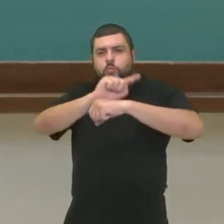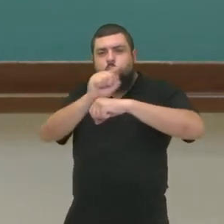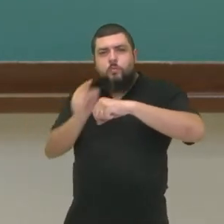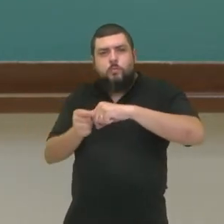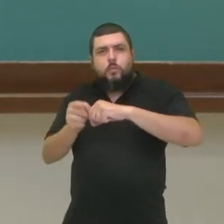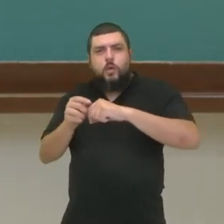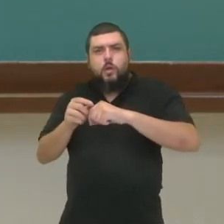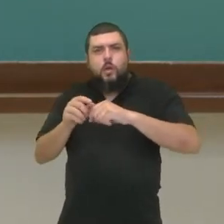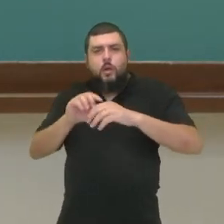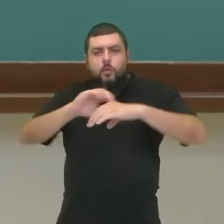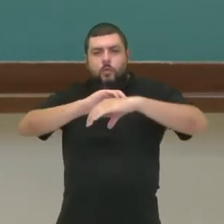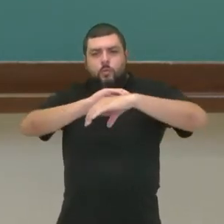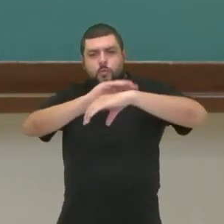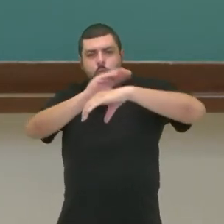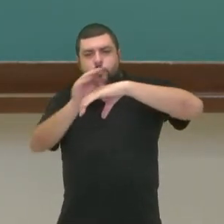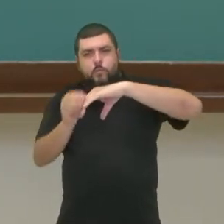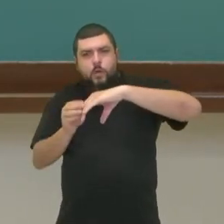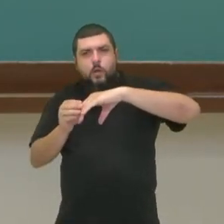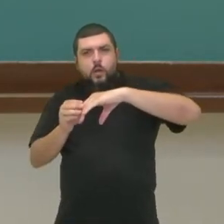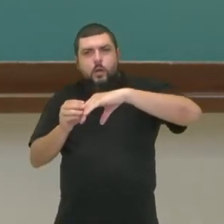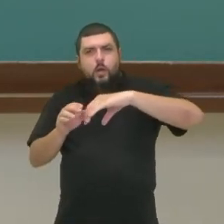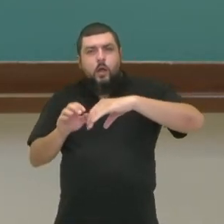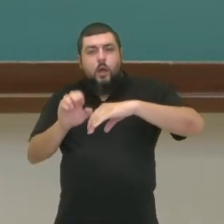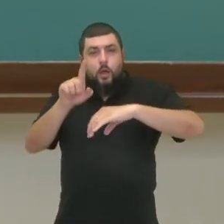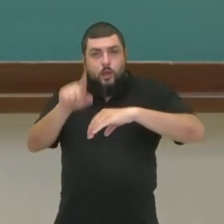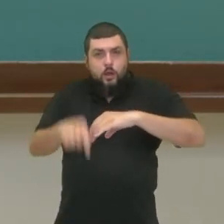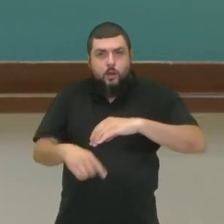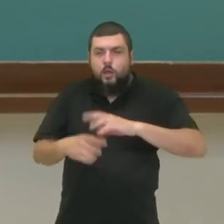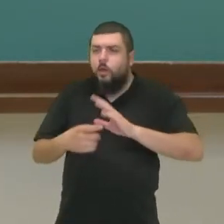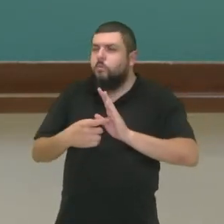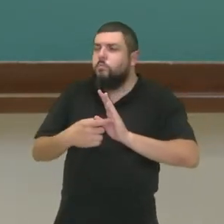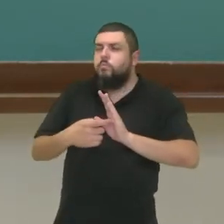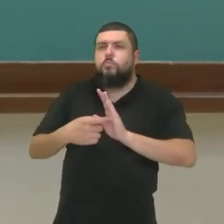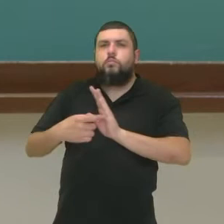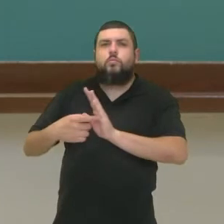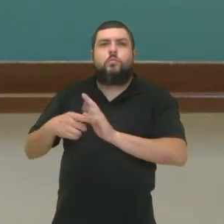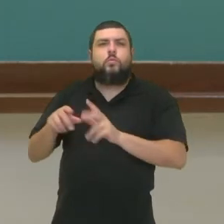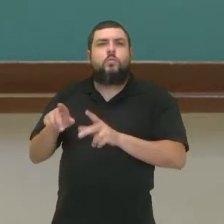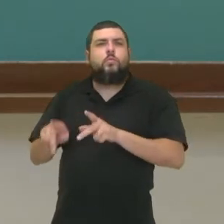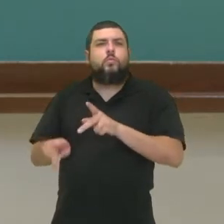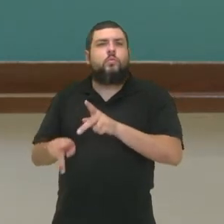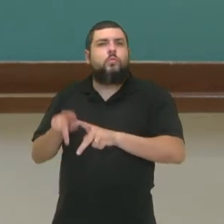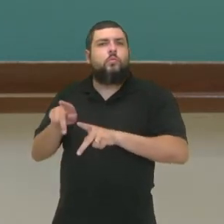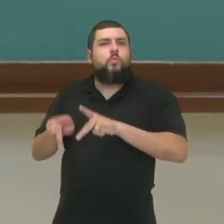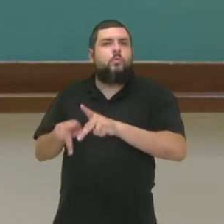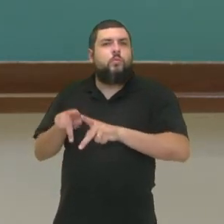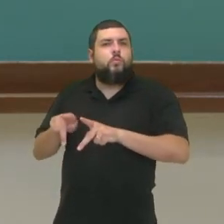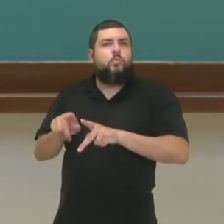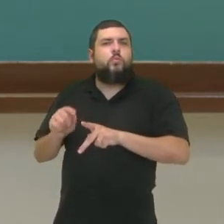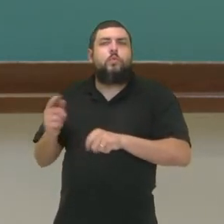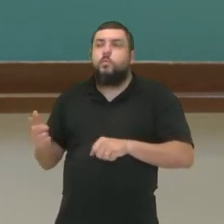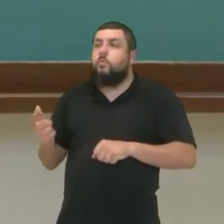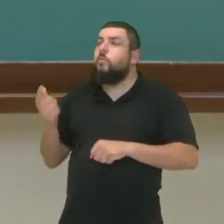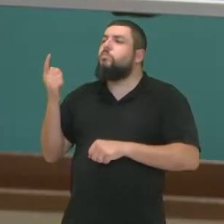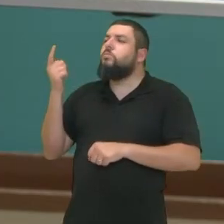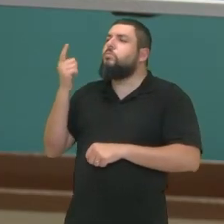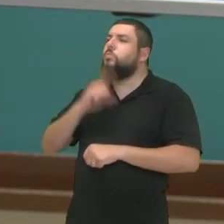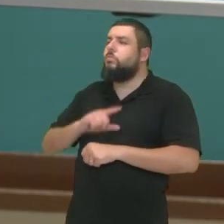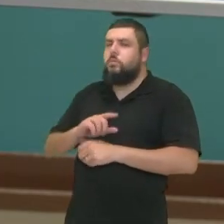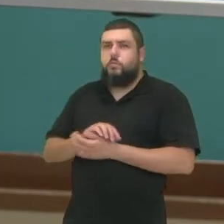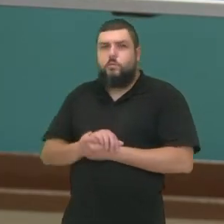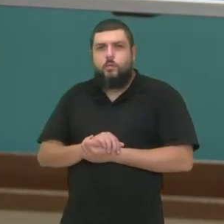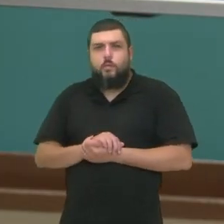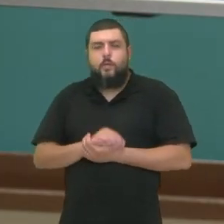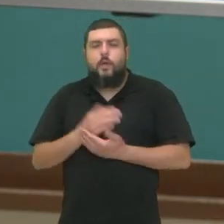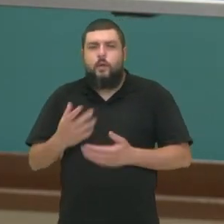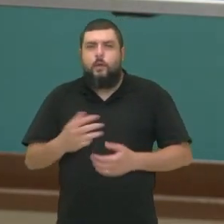teria vencido ou conquistado uma grande vitória ou algum território. Então, os romanos, ou melhor, os imperadores,